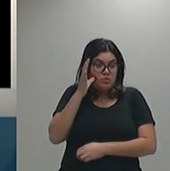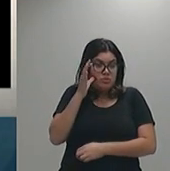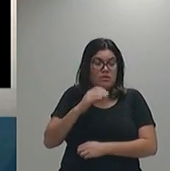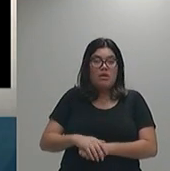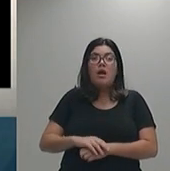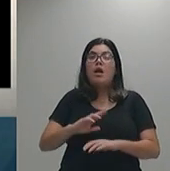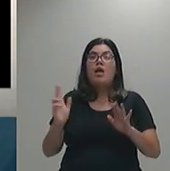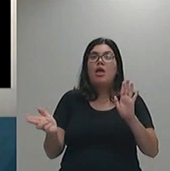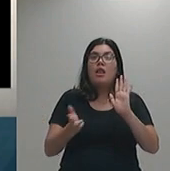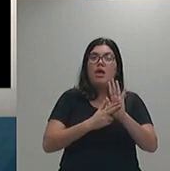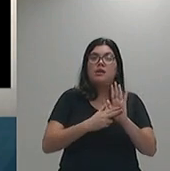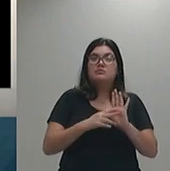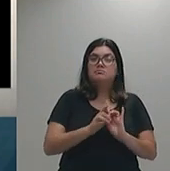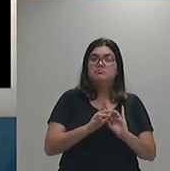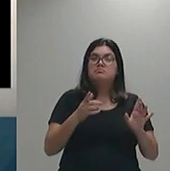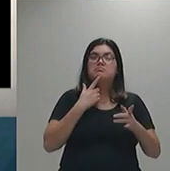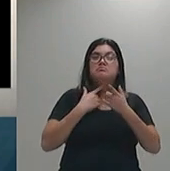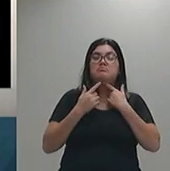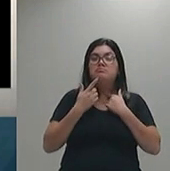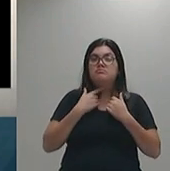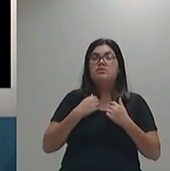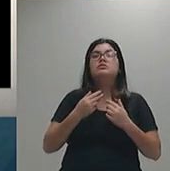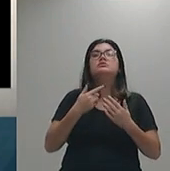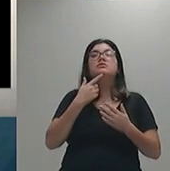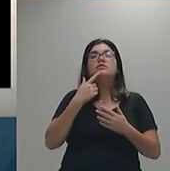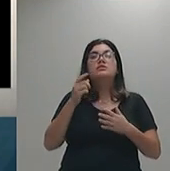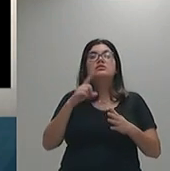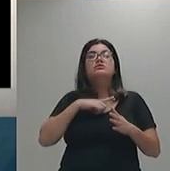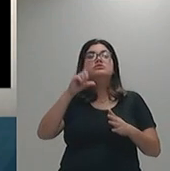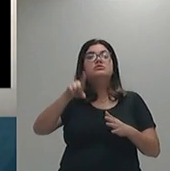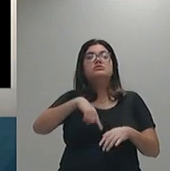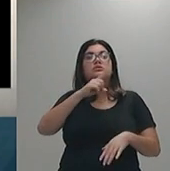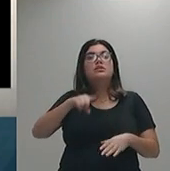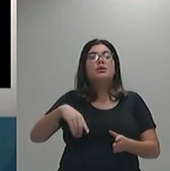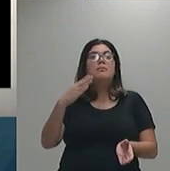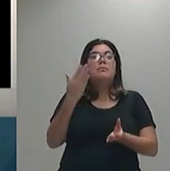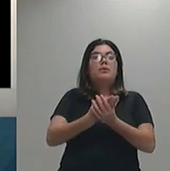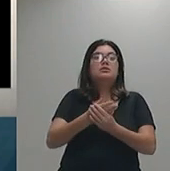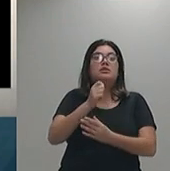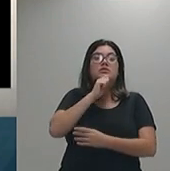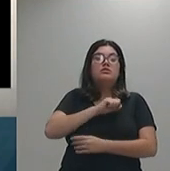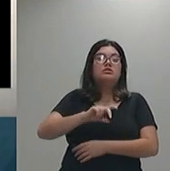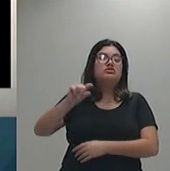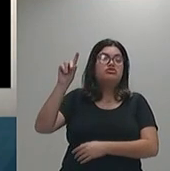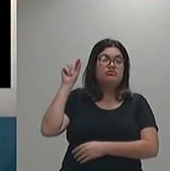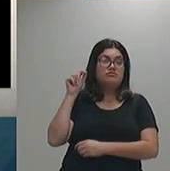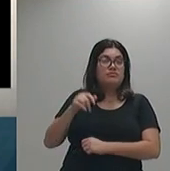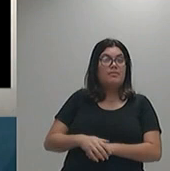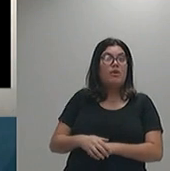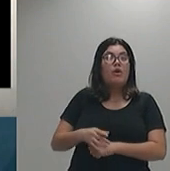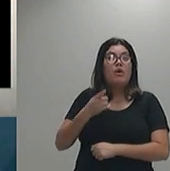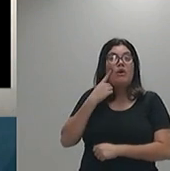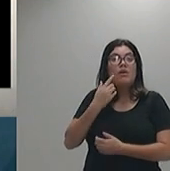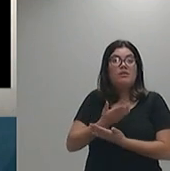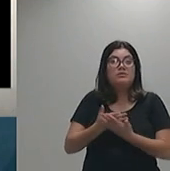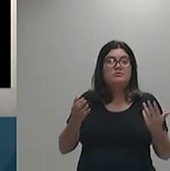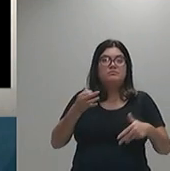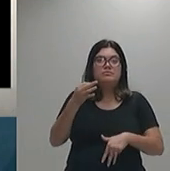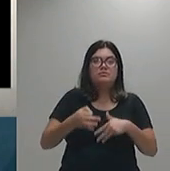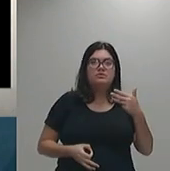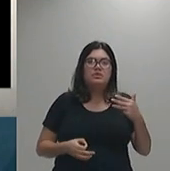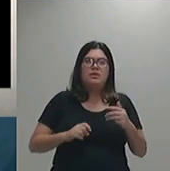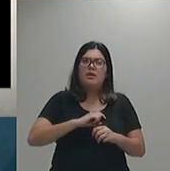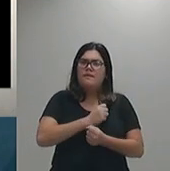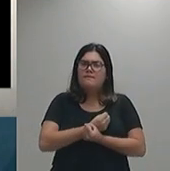a JBS pretende extinção do processo mais antigo seus ministros nos milhares de casos que o senhor